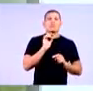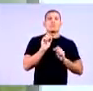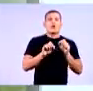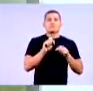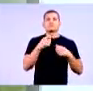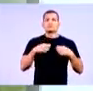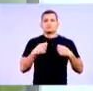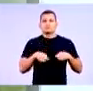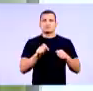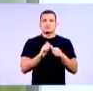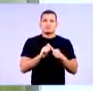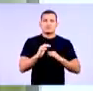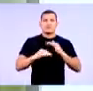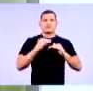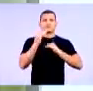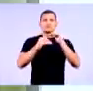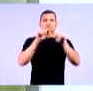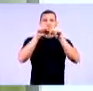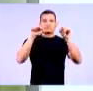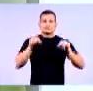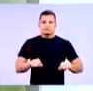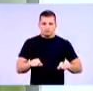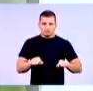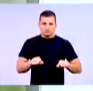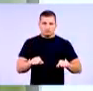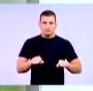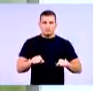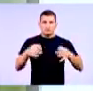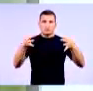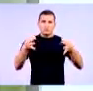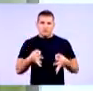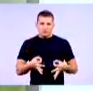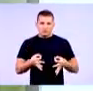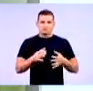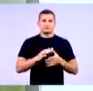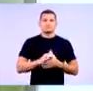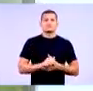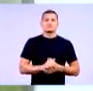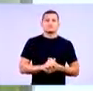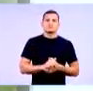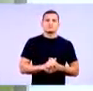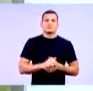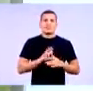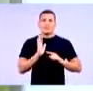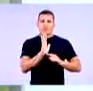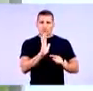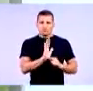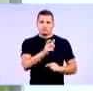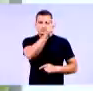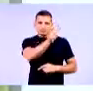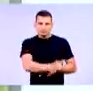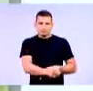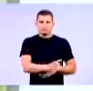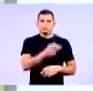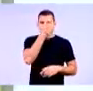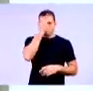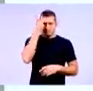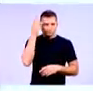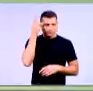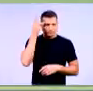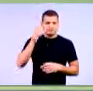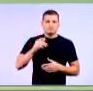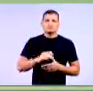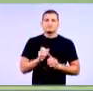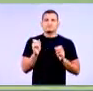realmente desenvolver um sistema de forma correta, que atenda às necessidades do cliente, ok?